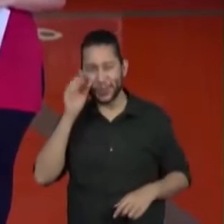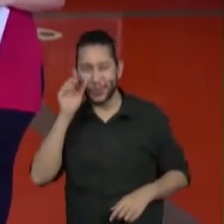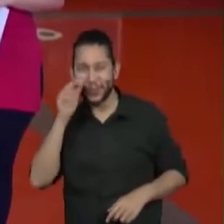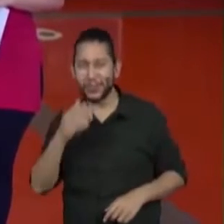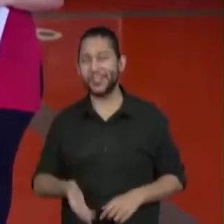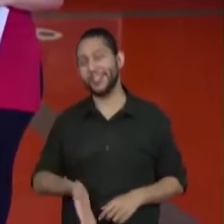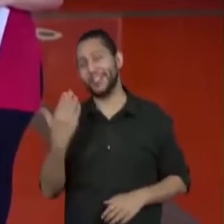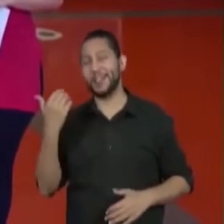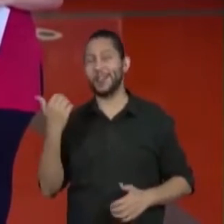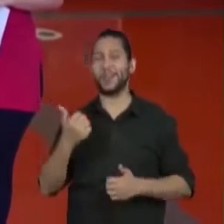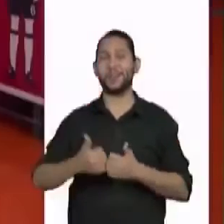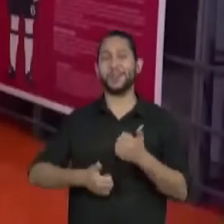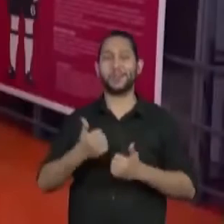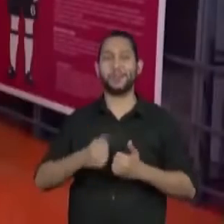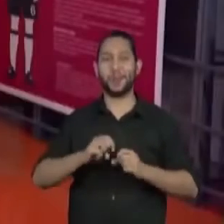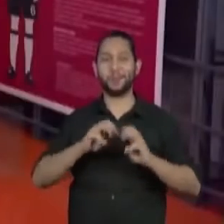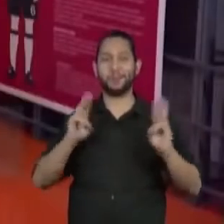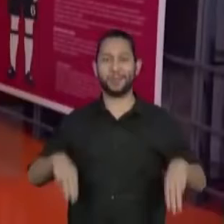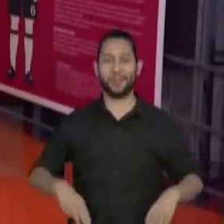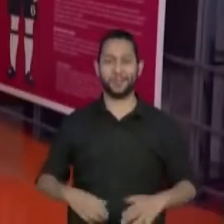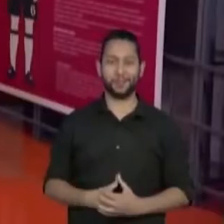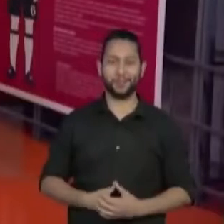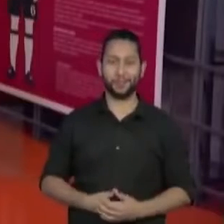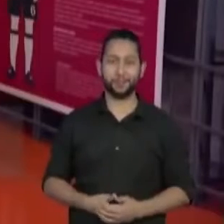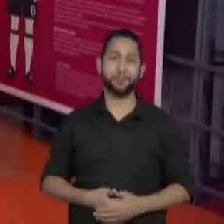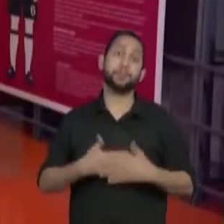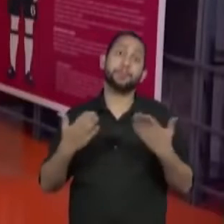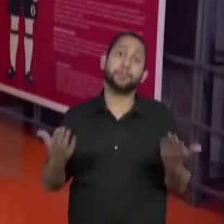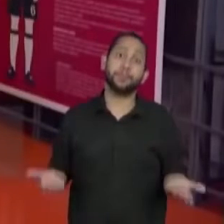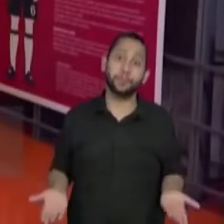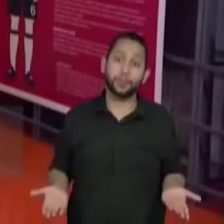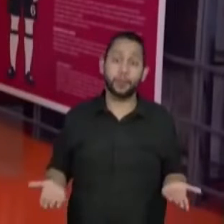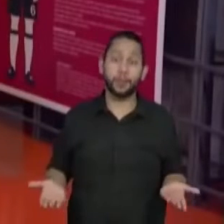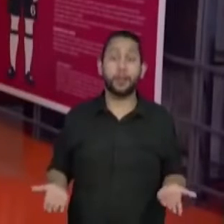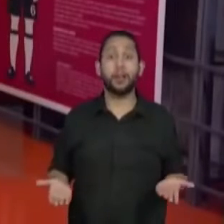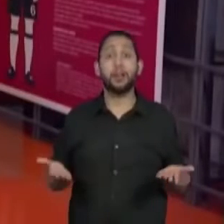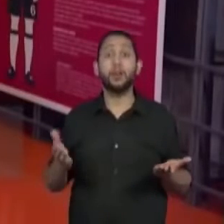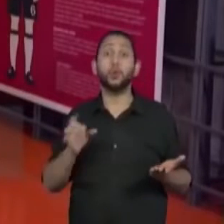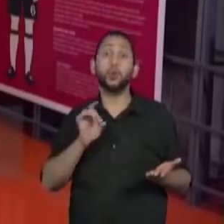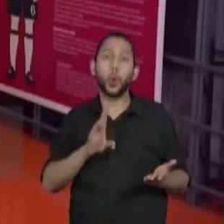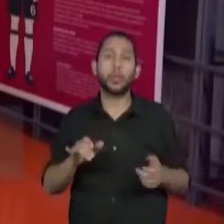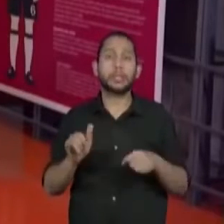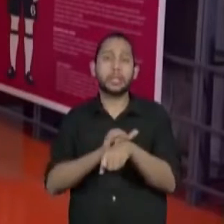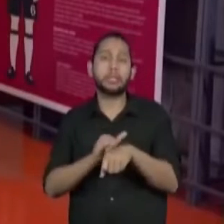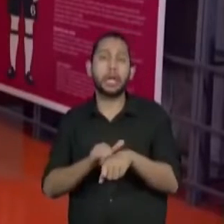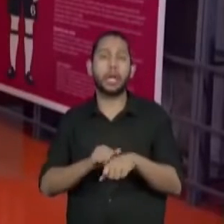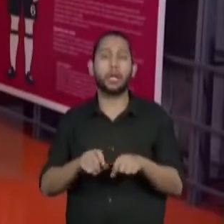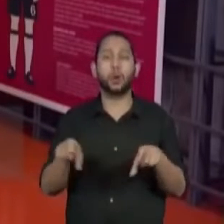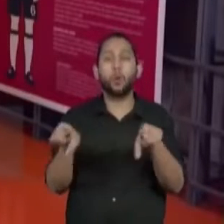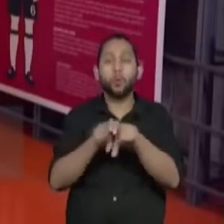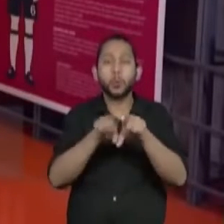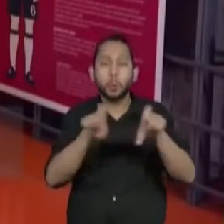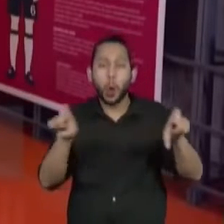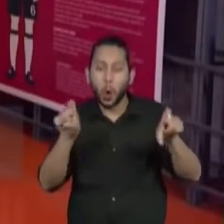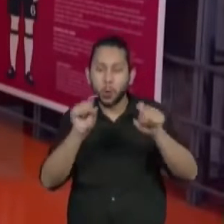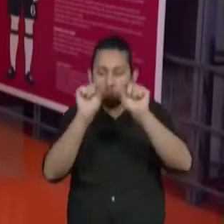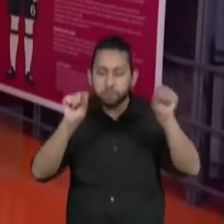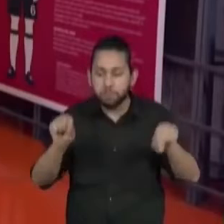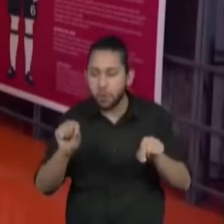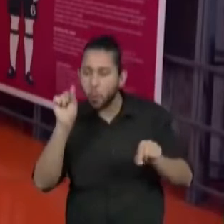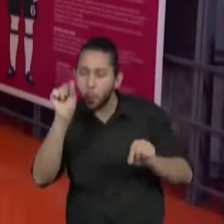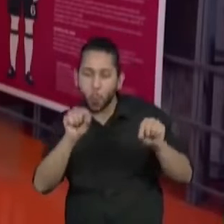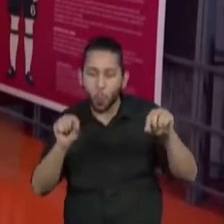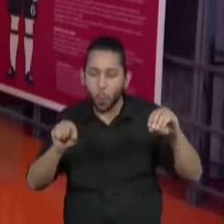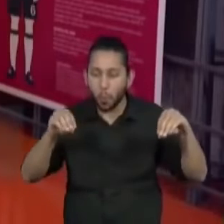Museu do Futebol para vocês. Fran, não é só de sistema tático que se vive o futebol. Isso